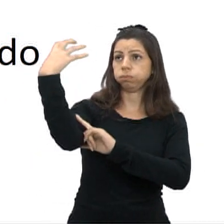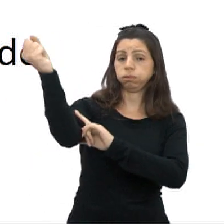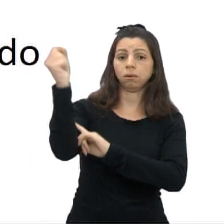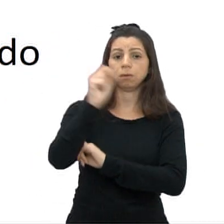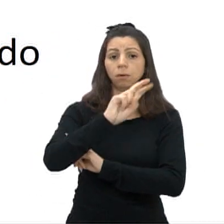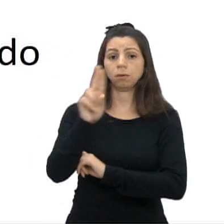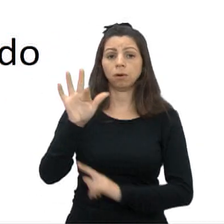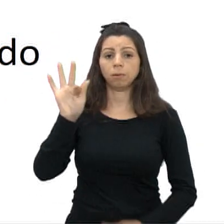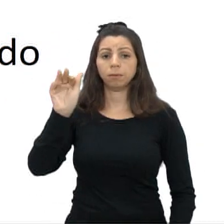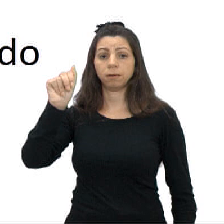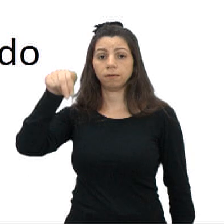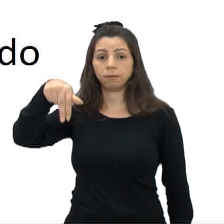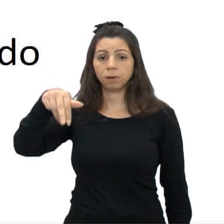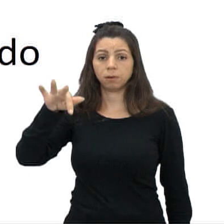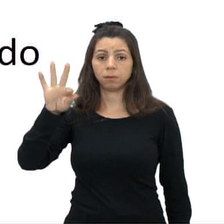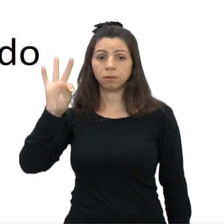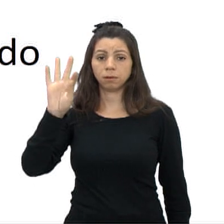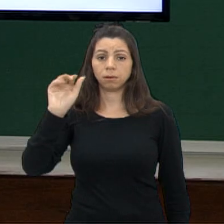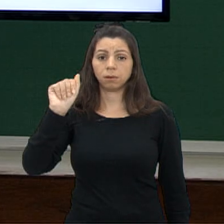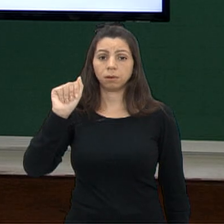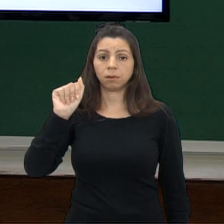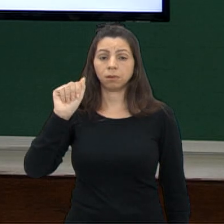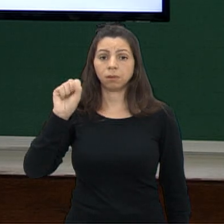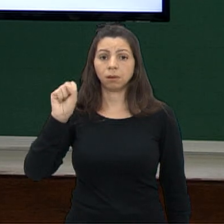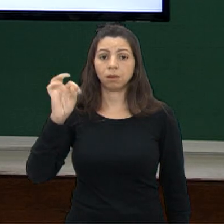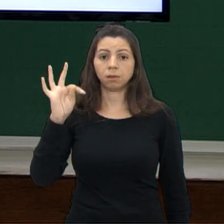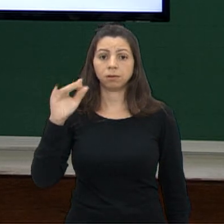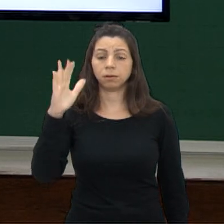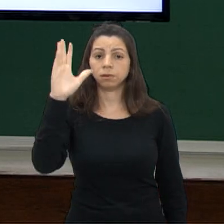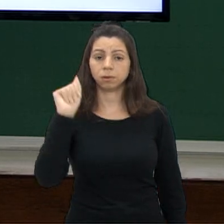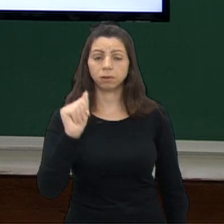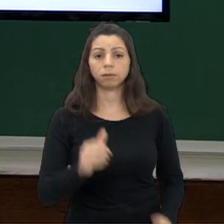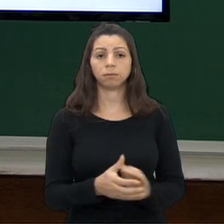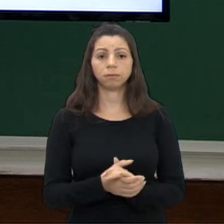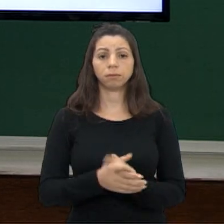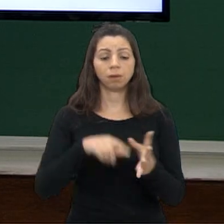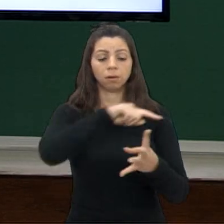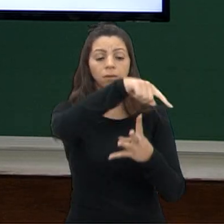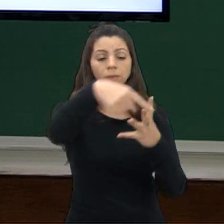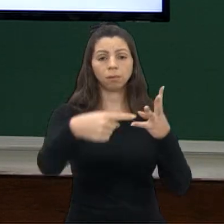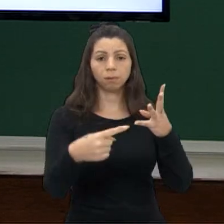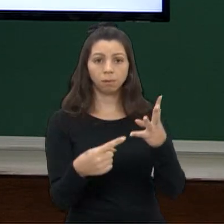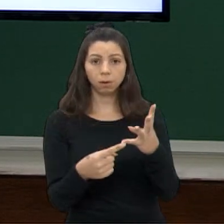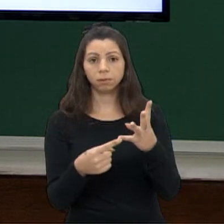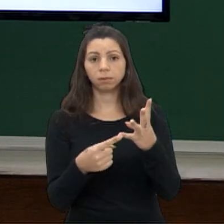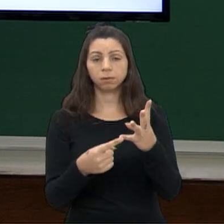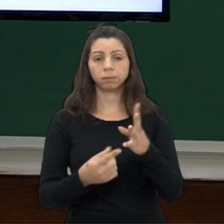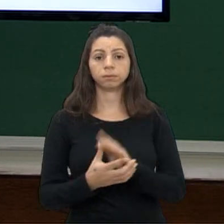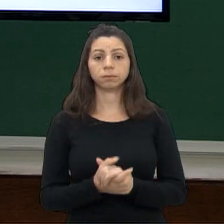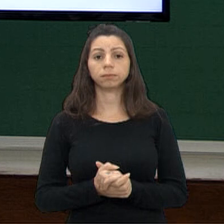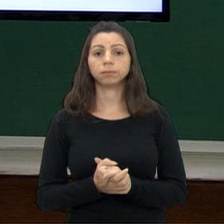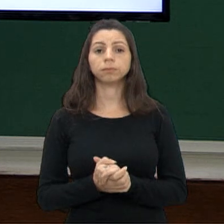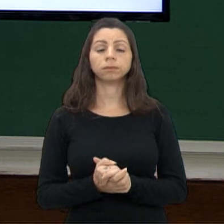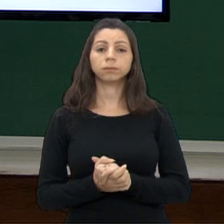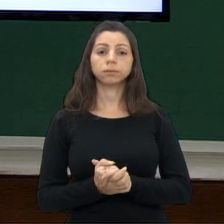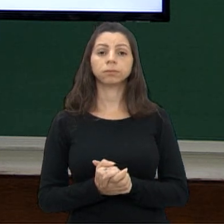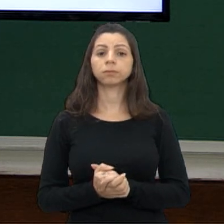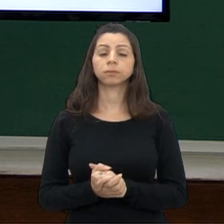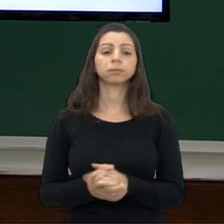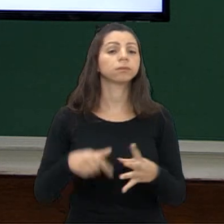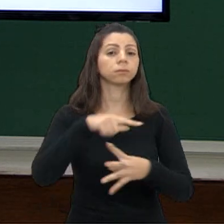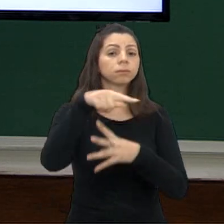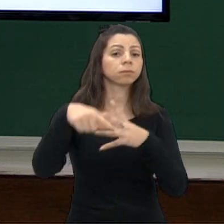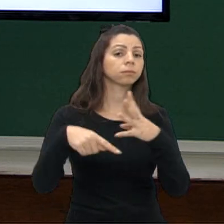Fantástica. Então, eu havia falado 4, mas são 3 afirmações. Tem uma a menos aí. 3 afirmações. Veja se essas